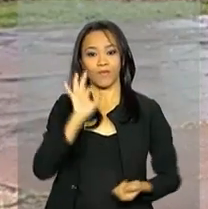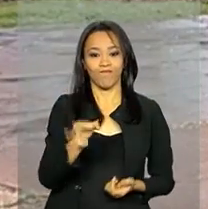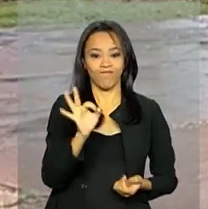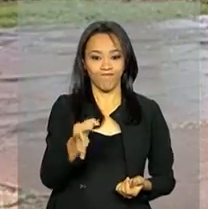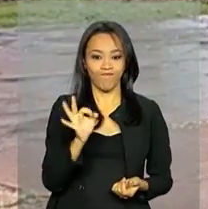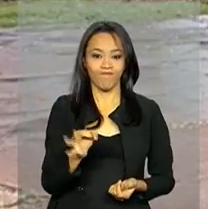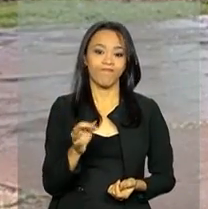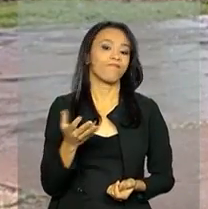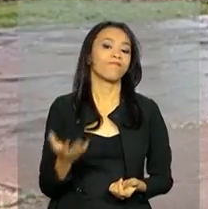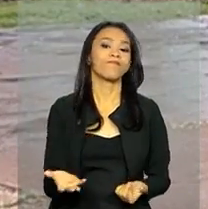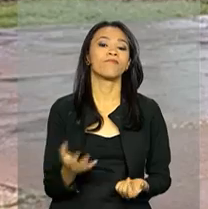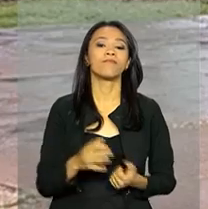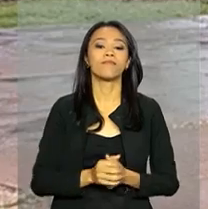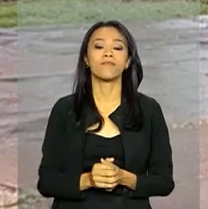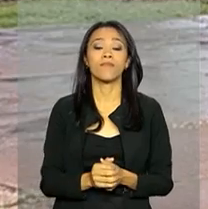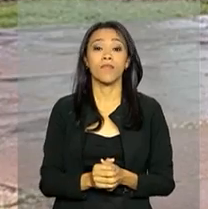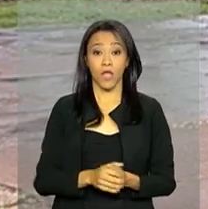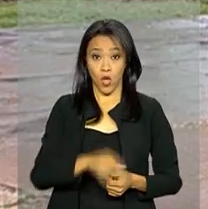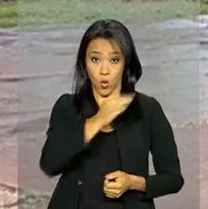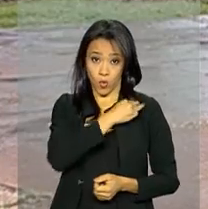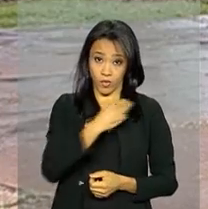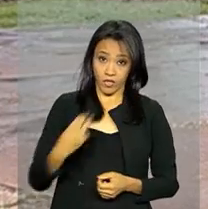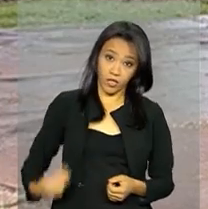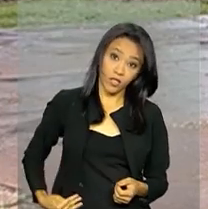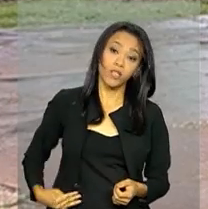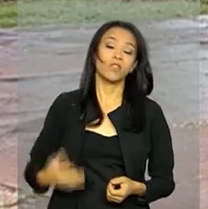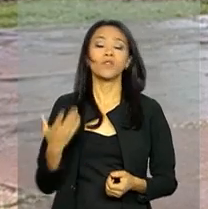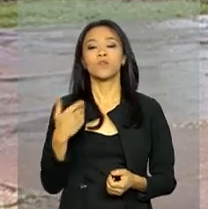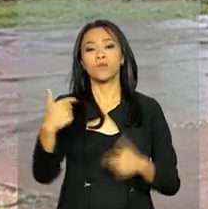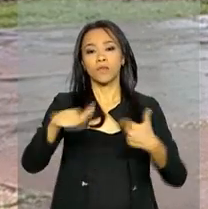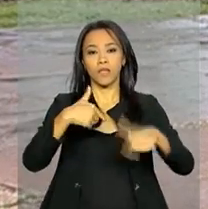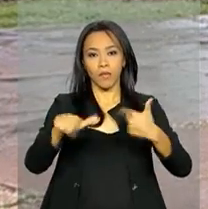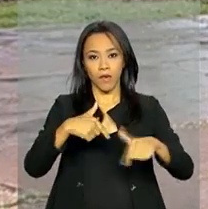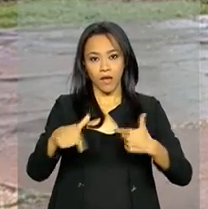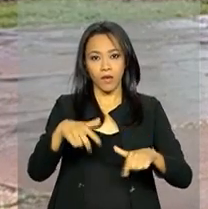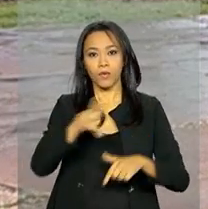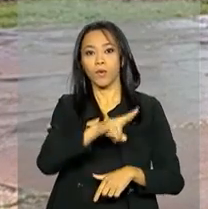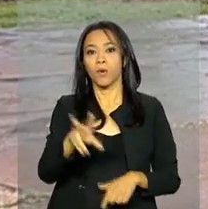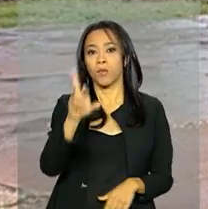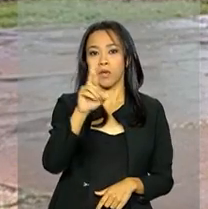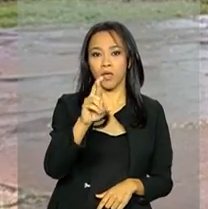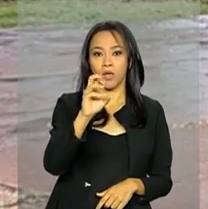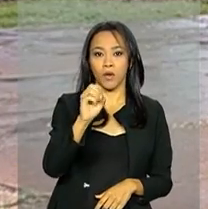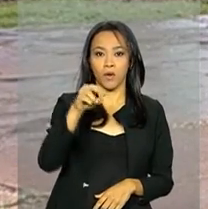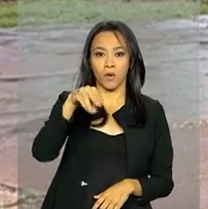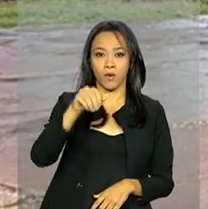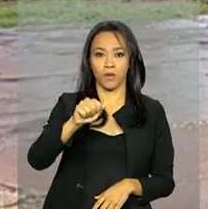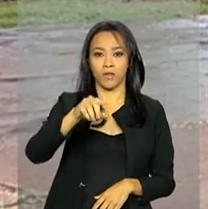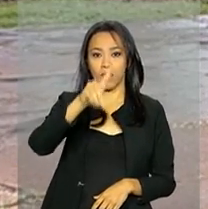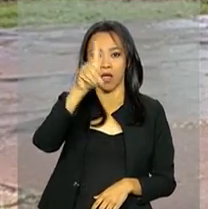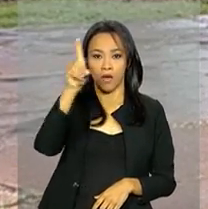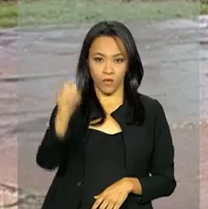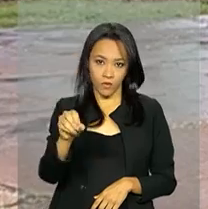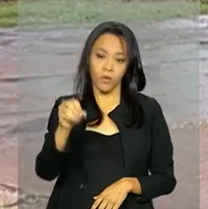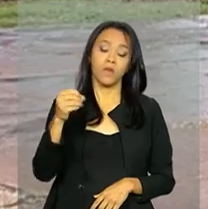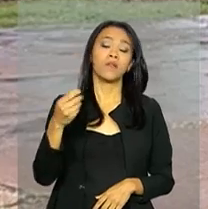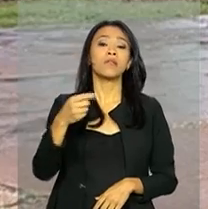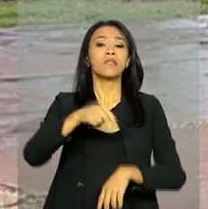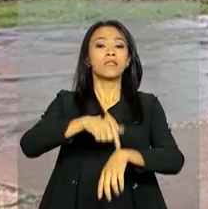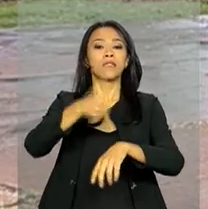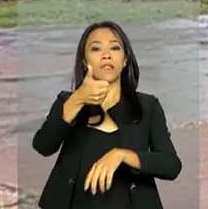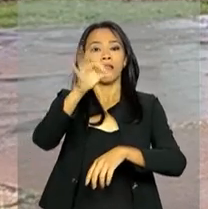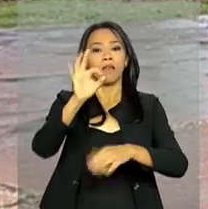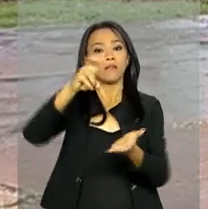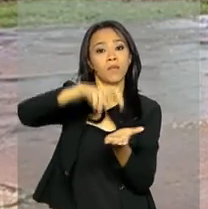Renata. O ministro do Trabalho, Ronaldo Nogueira, participa daqui a pouco, às 10 horas da manhã, da reunião